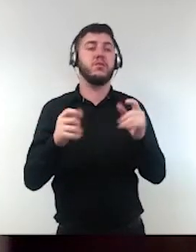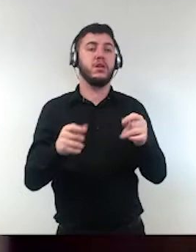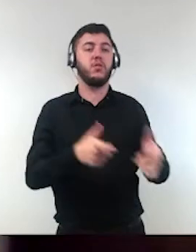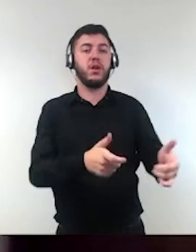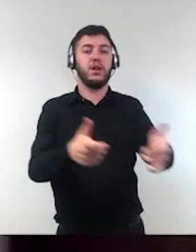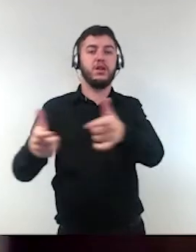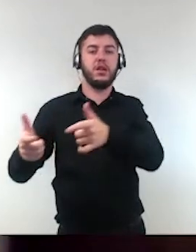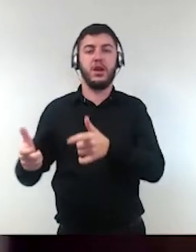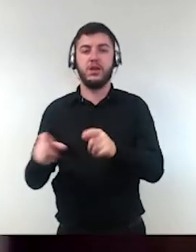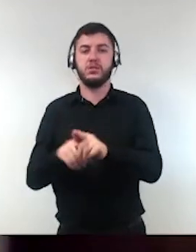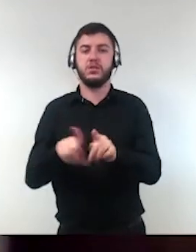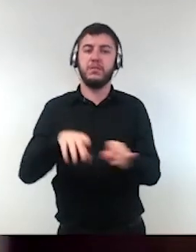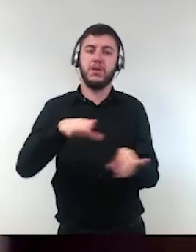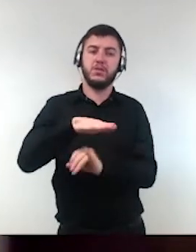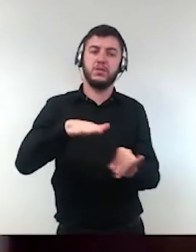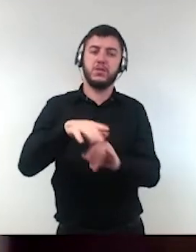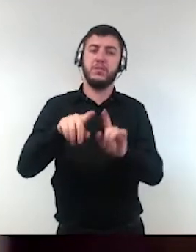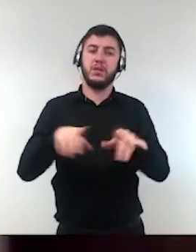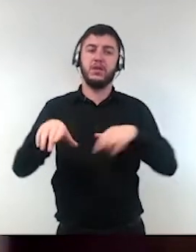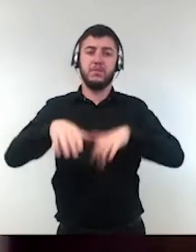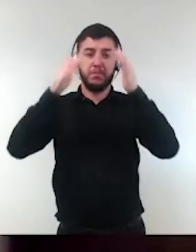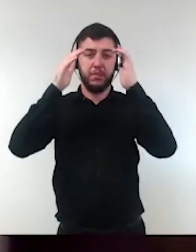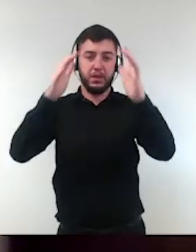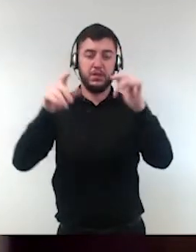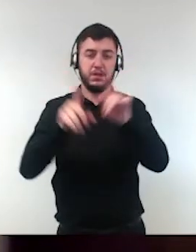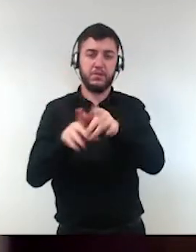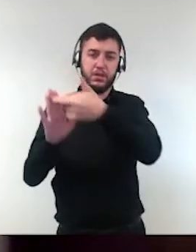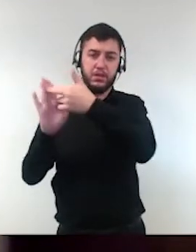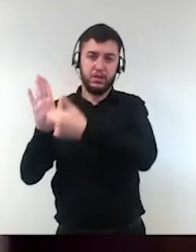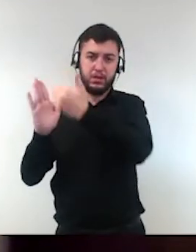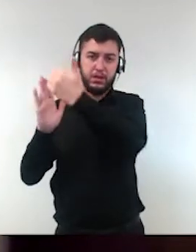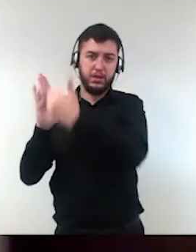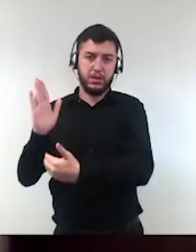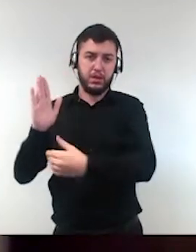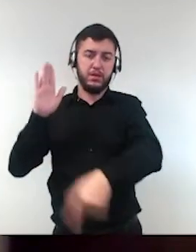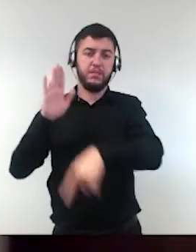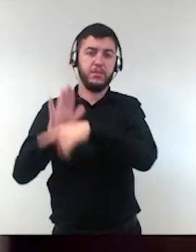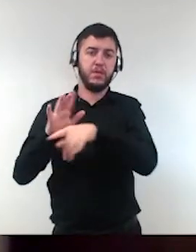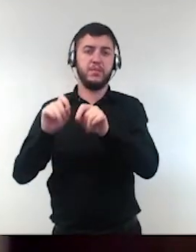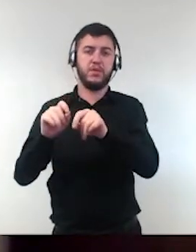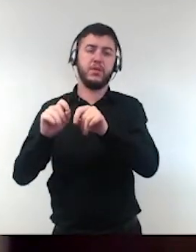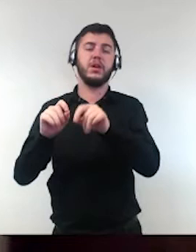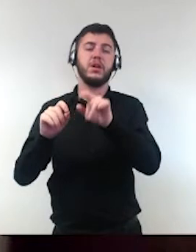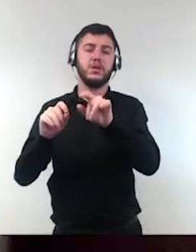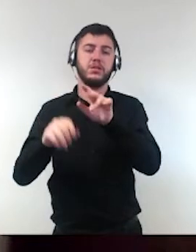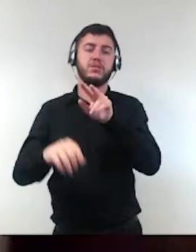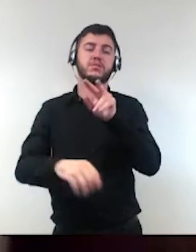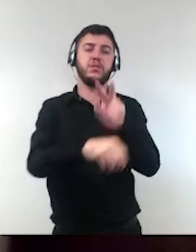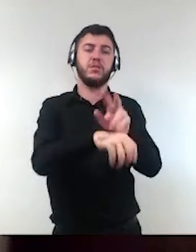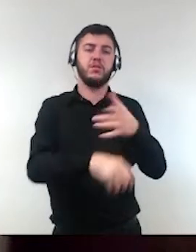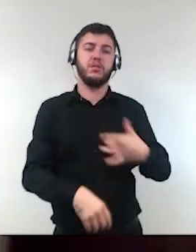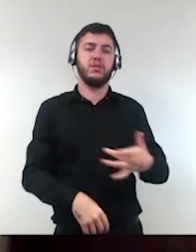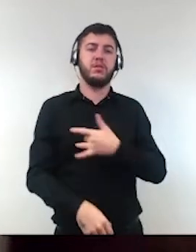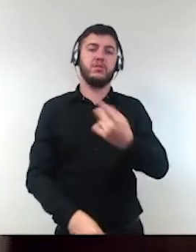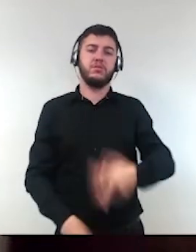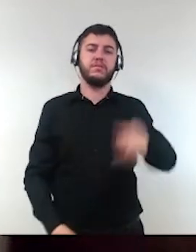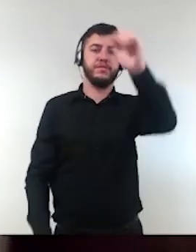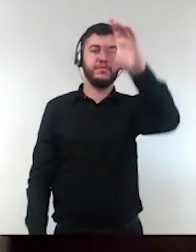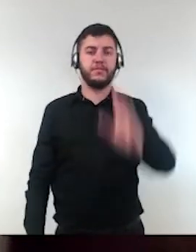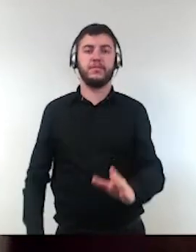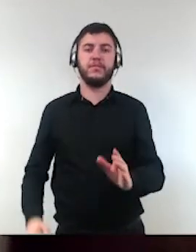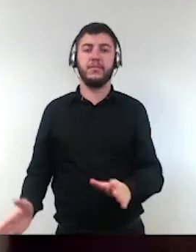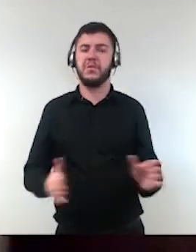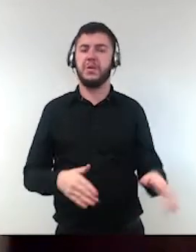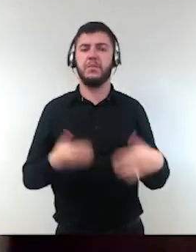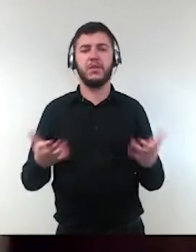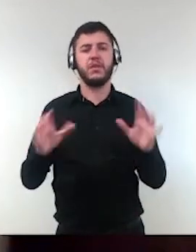localidade, respeitando sempre as determinações superiores sanitárias do país. E